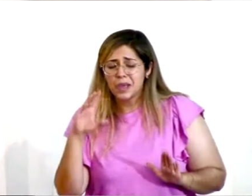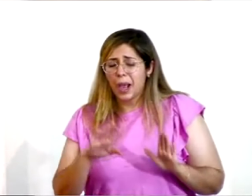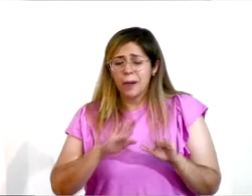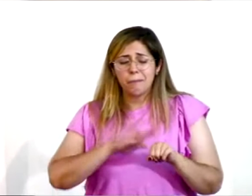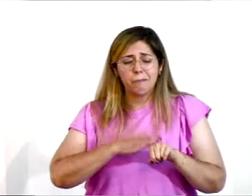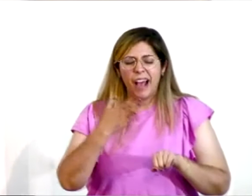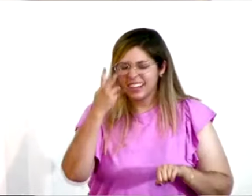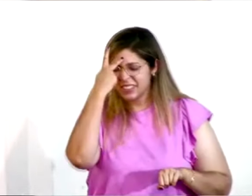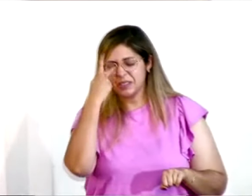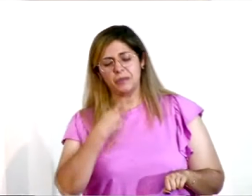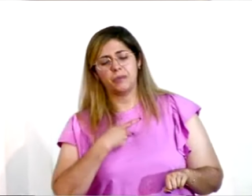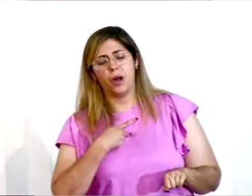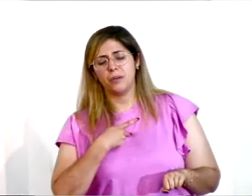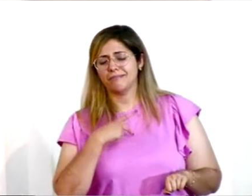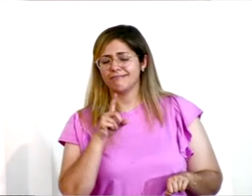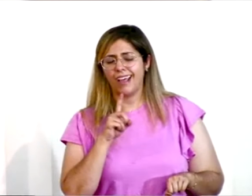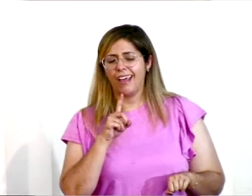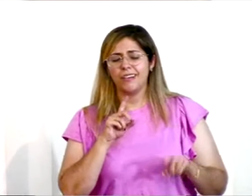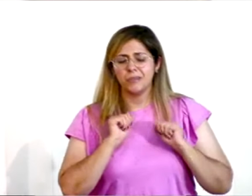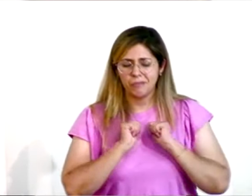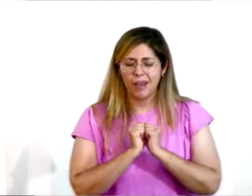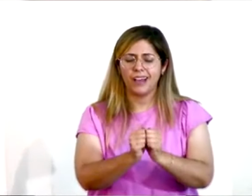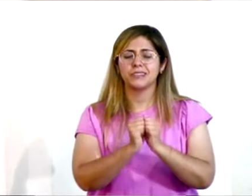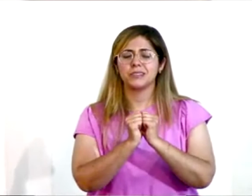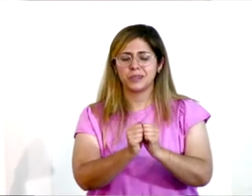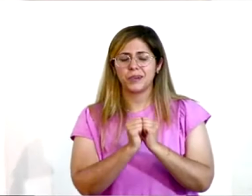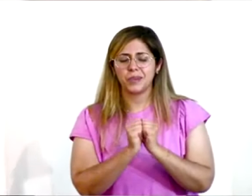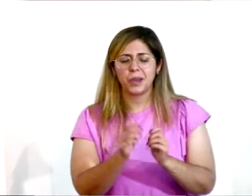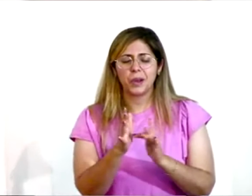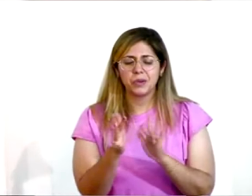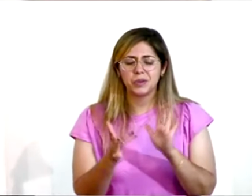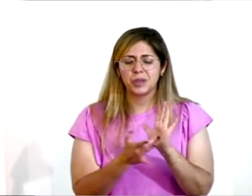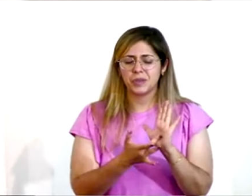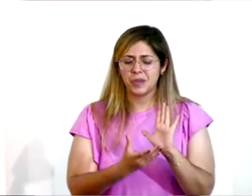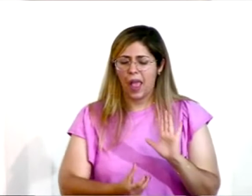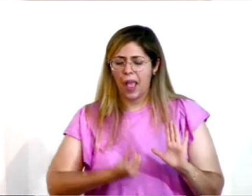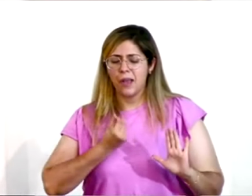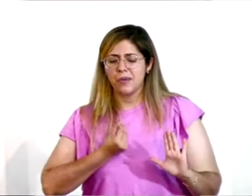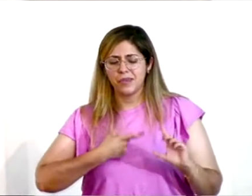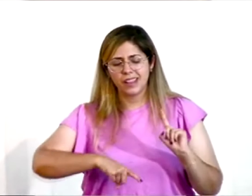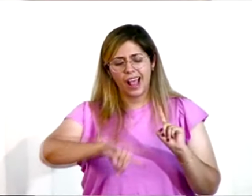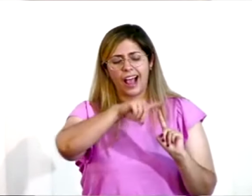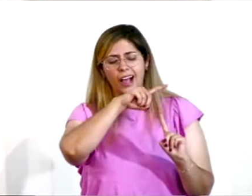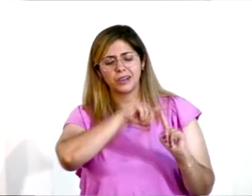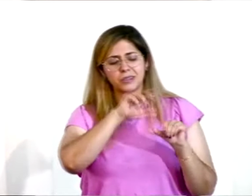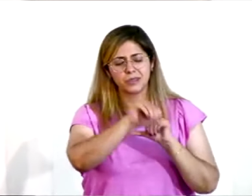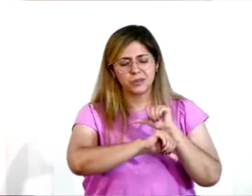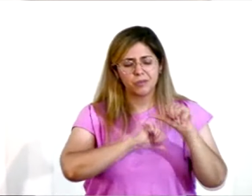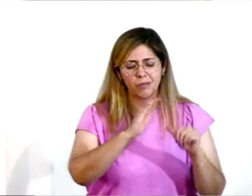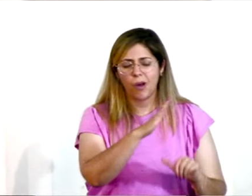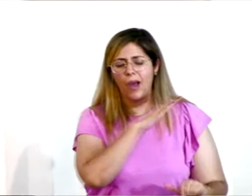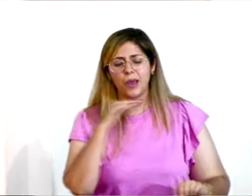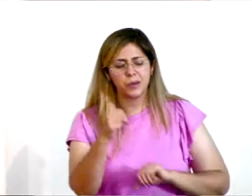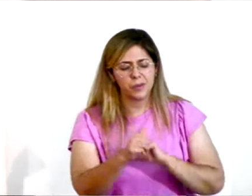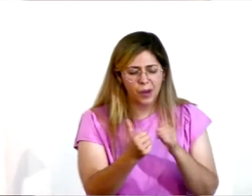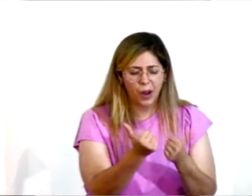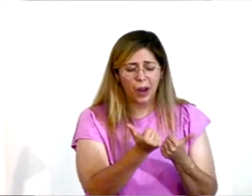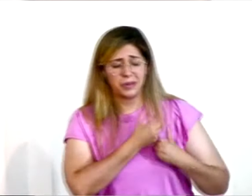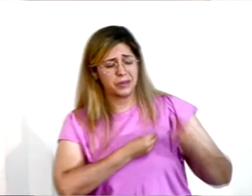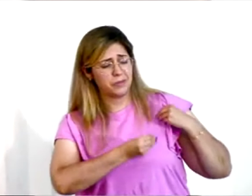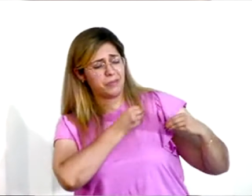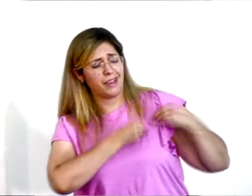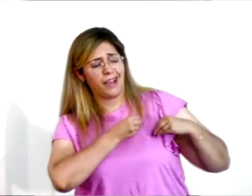mesmo, porque eu morri na cruz com o meu Senhor. A minha vida está lá. A minha vida é a soma dos meus pecados, Senhor. E estão